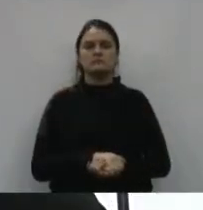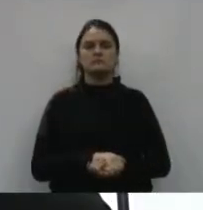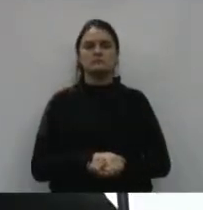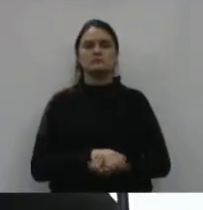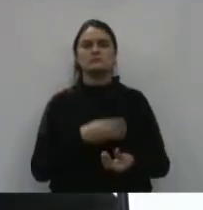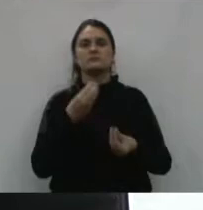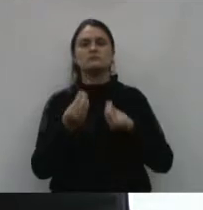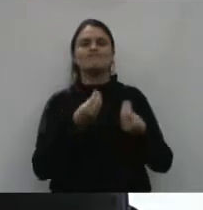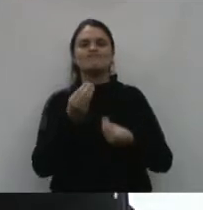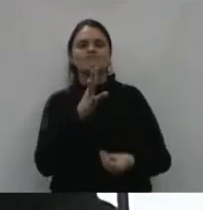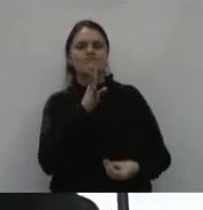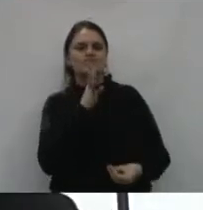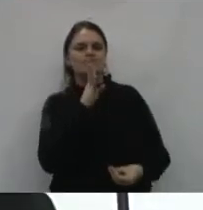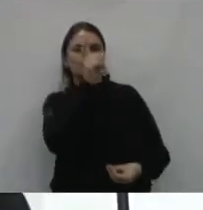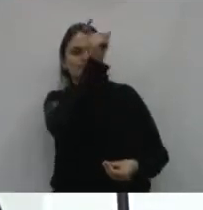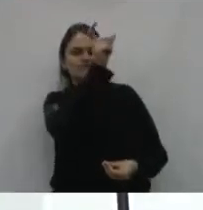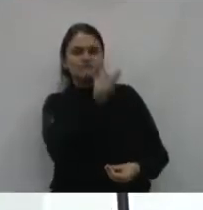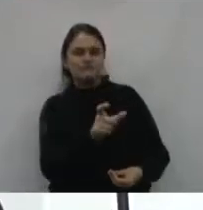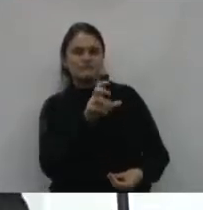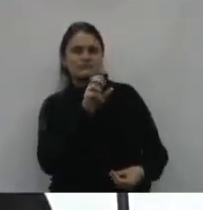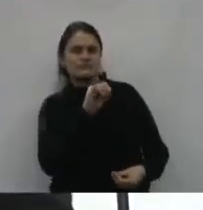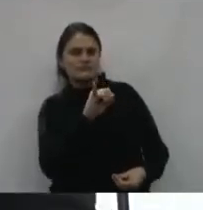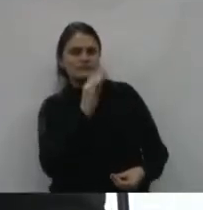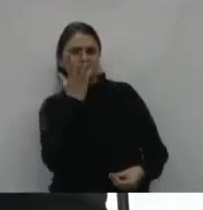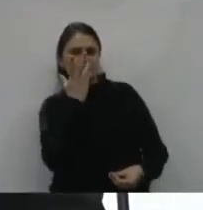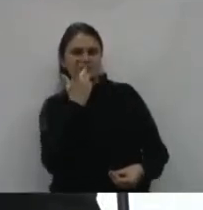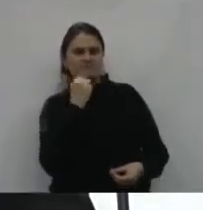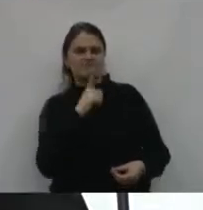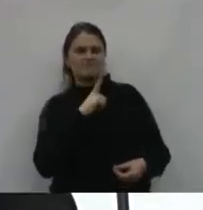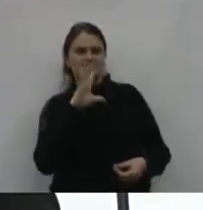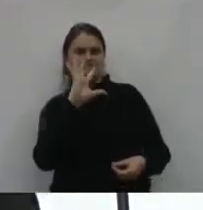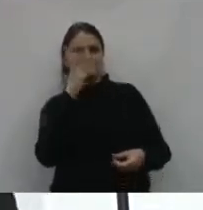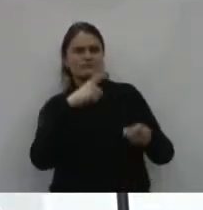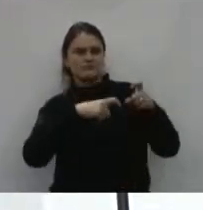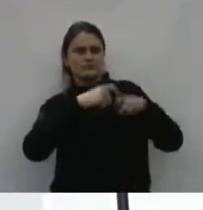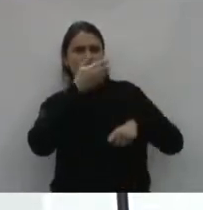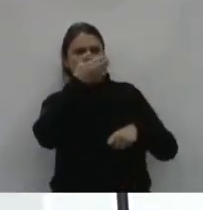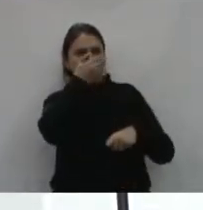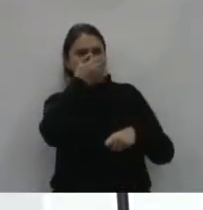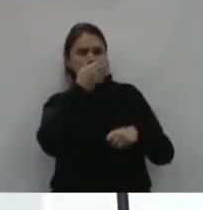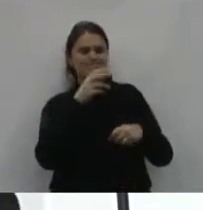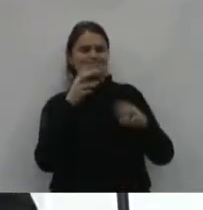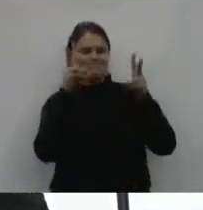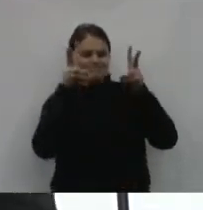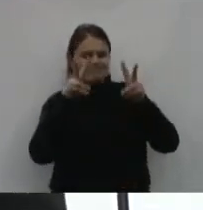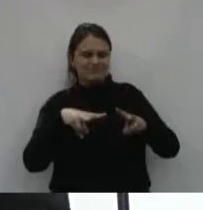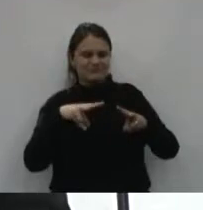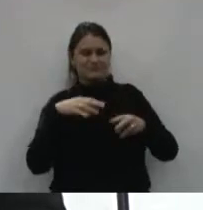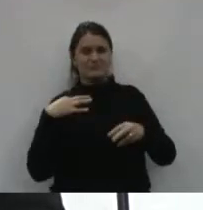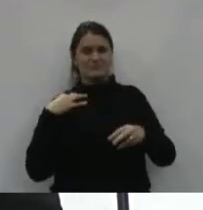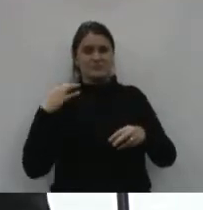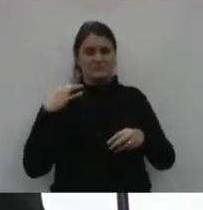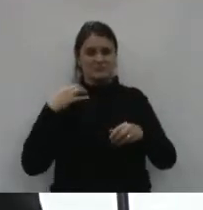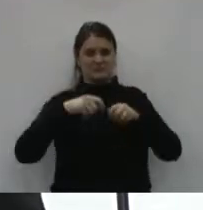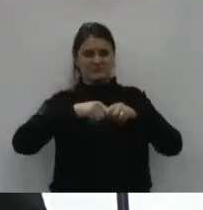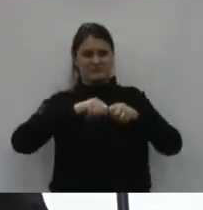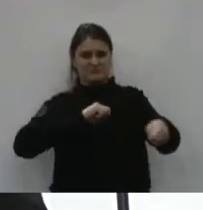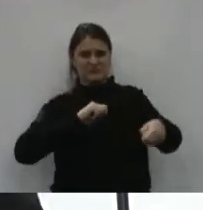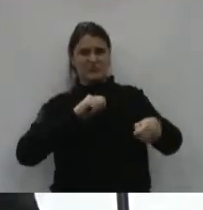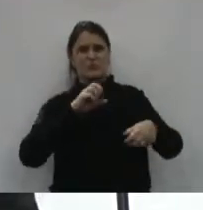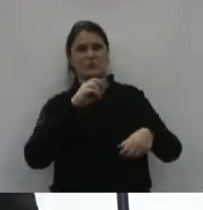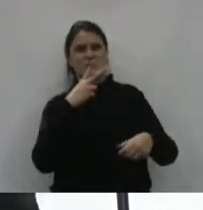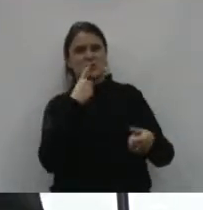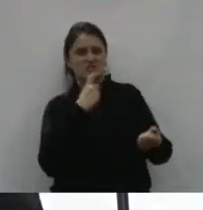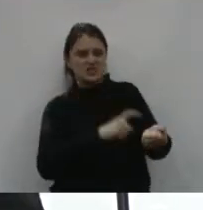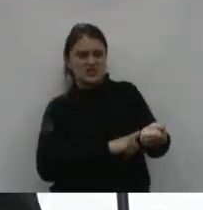algumas formas de identificar o abuso infantil indicadores físicos roupas rasgadas ou